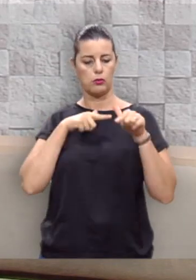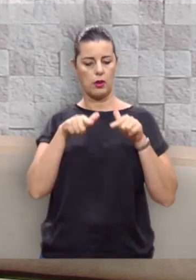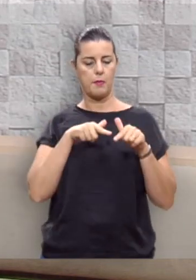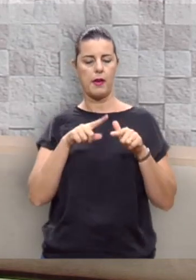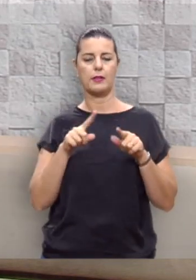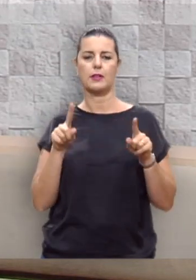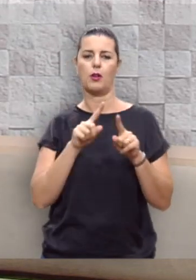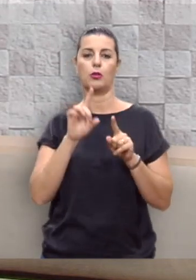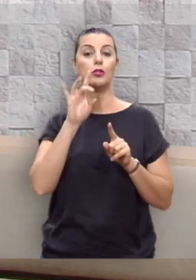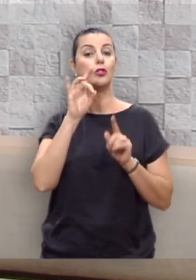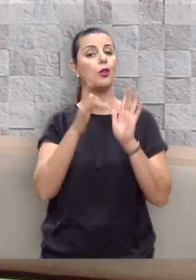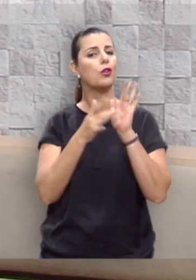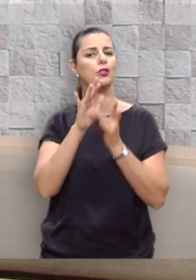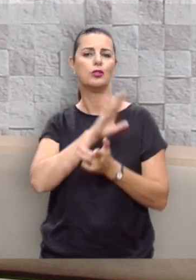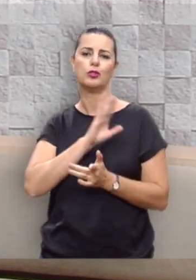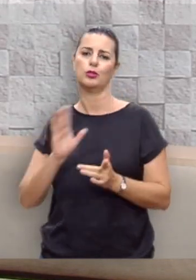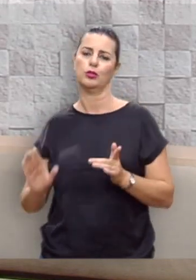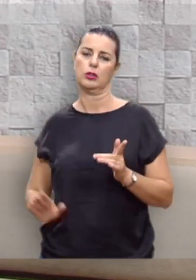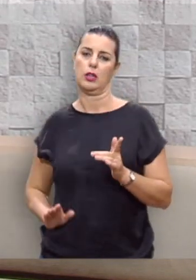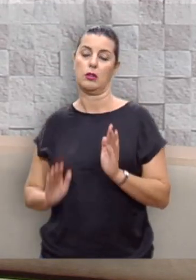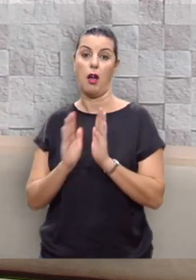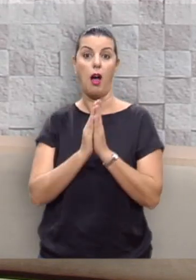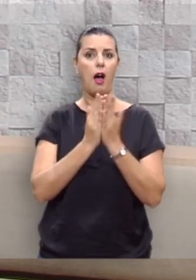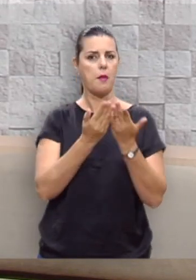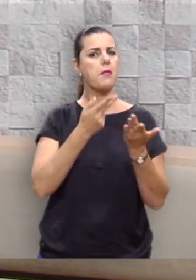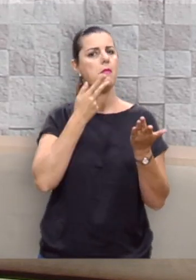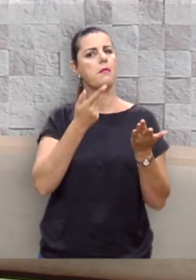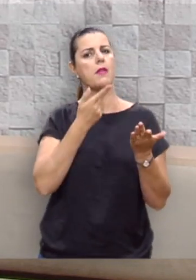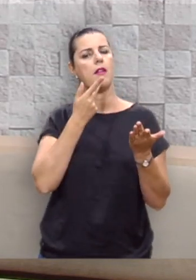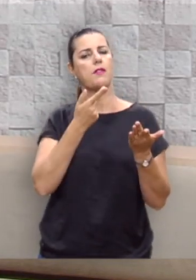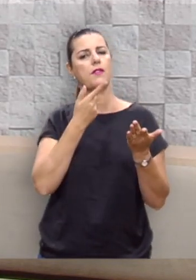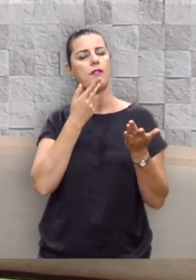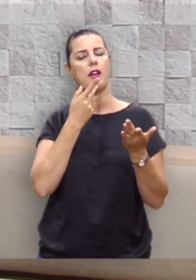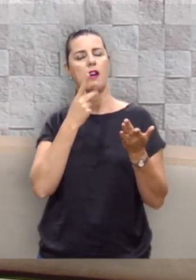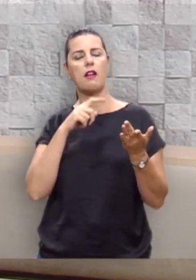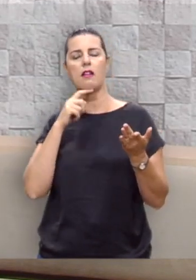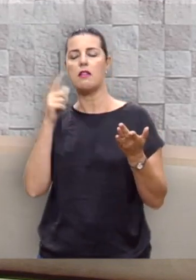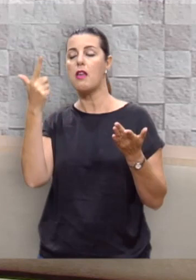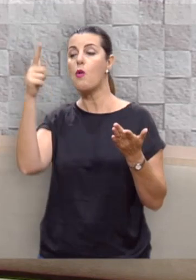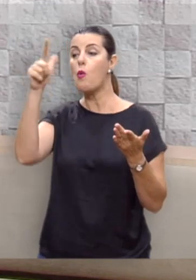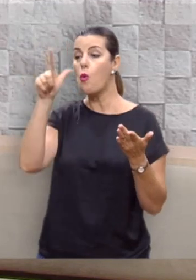obras, é só Cristo. A Bíblia chega a dizer que não há